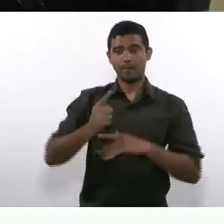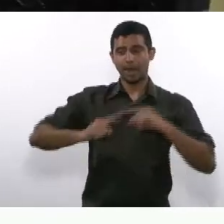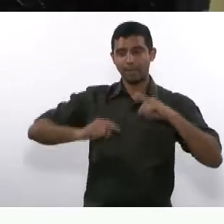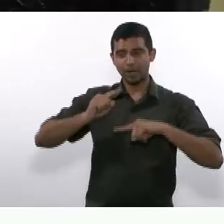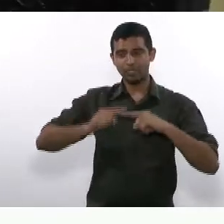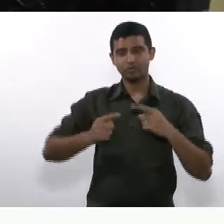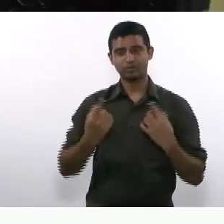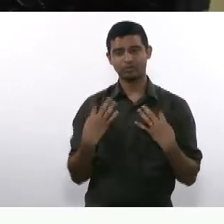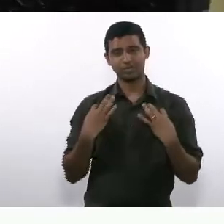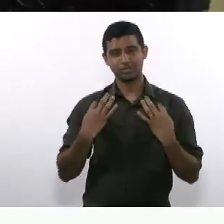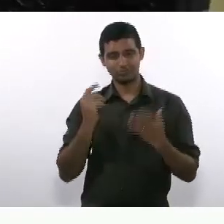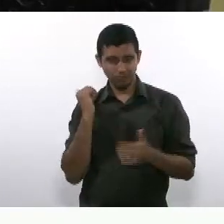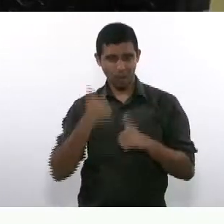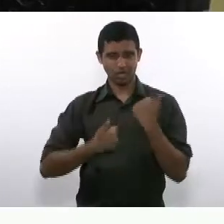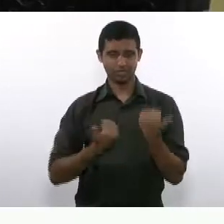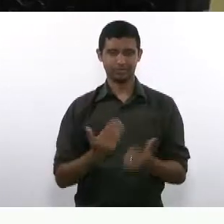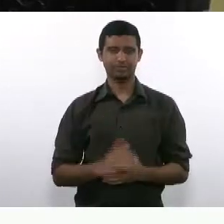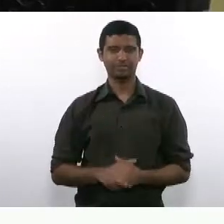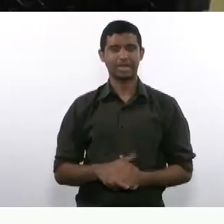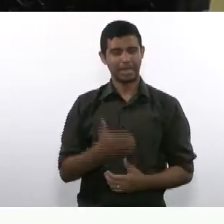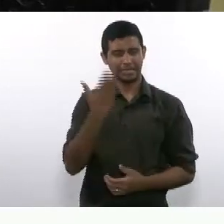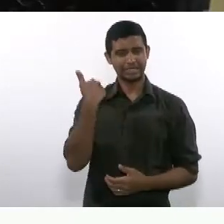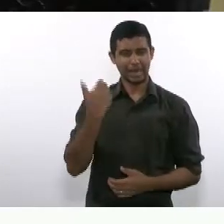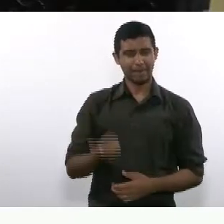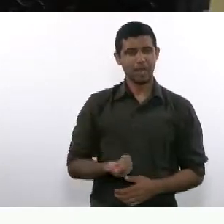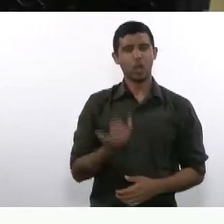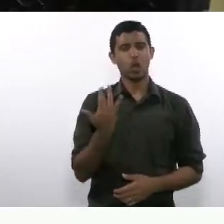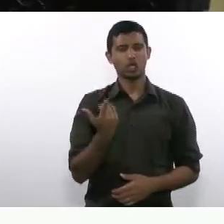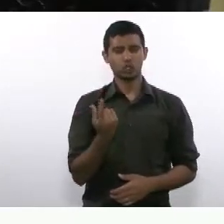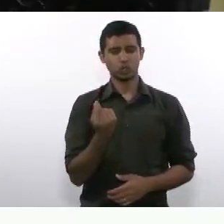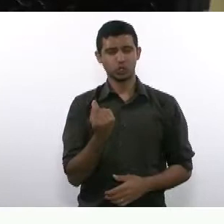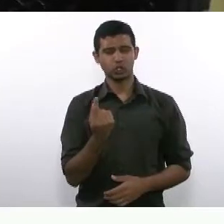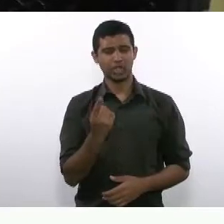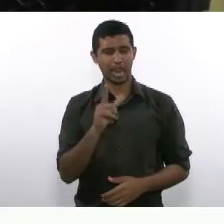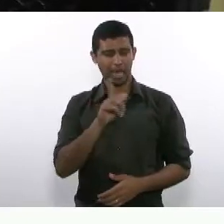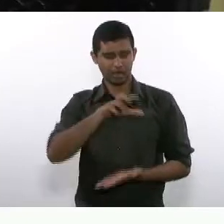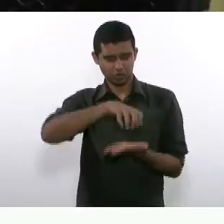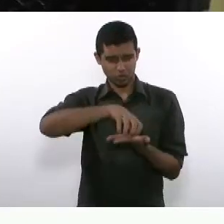quanto custa aproximadamente um núcleo desse do Esporte RJ?